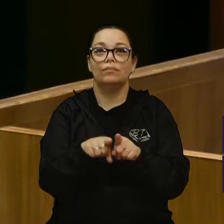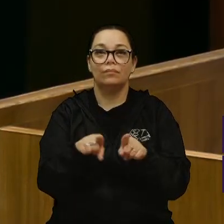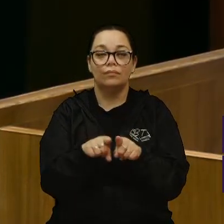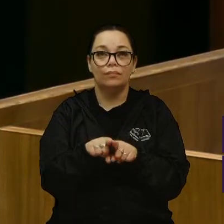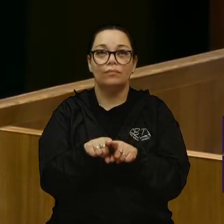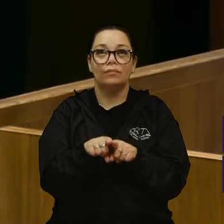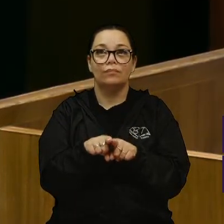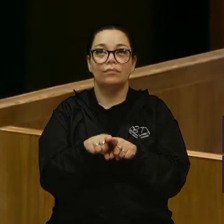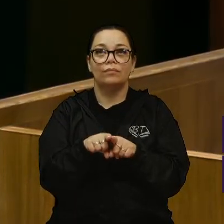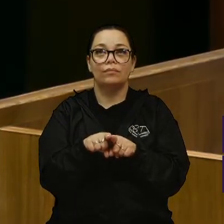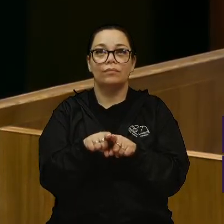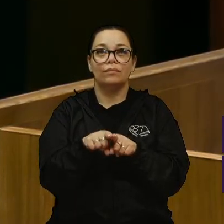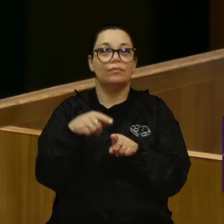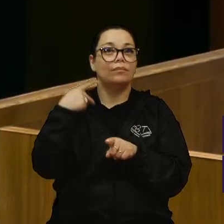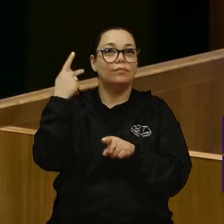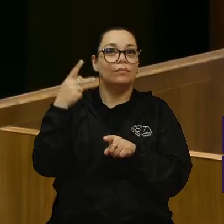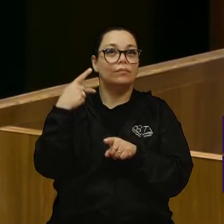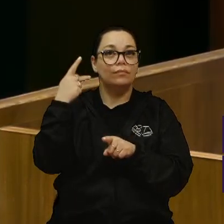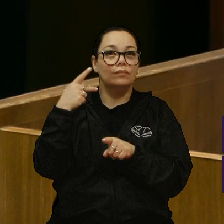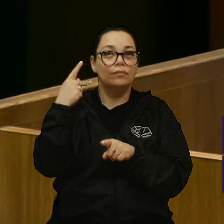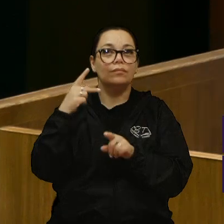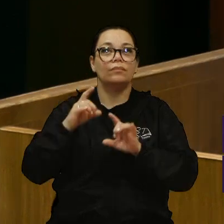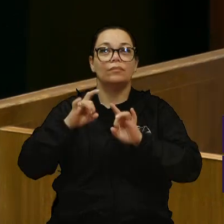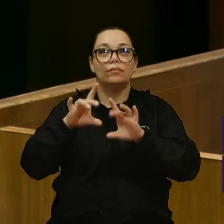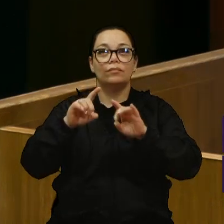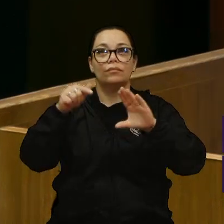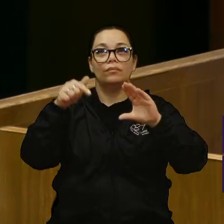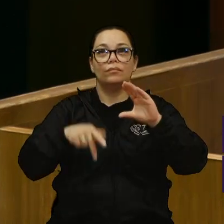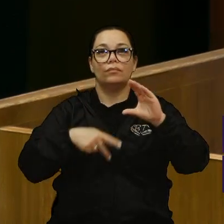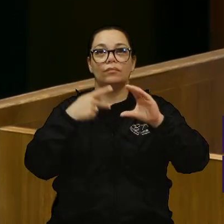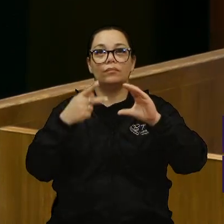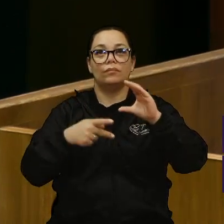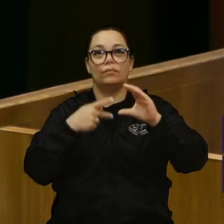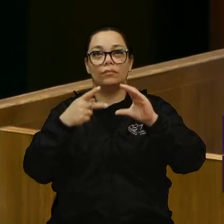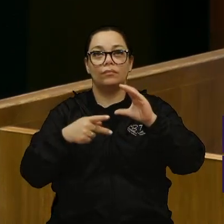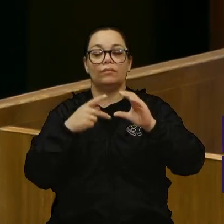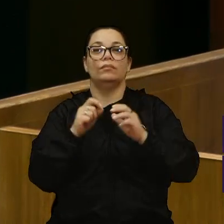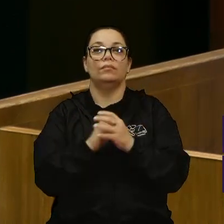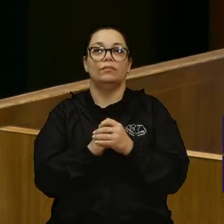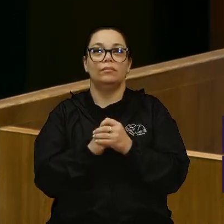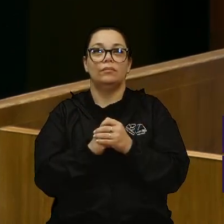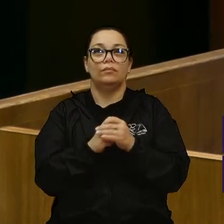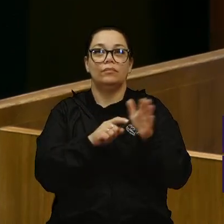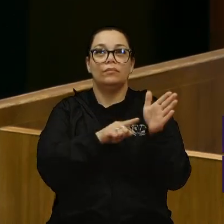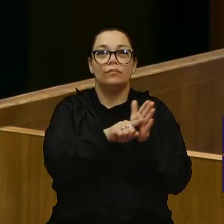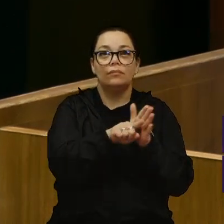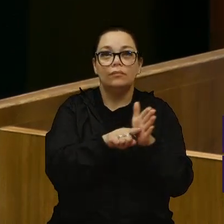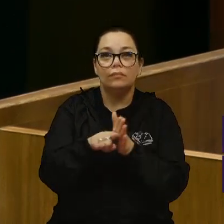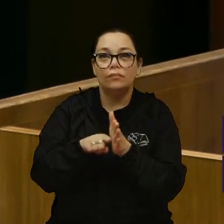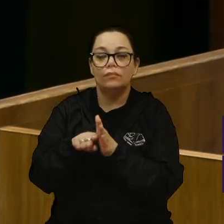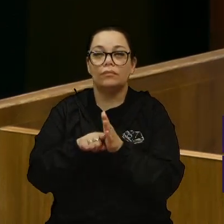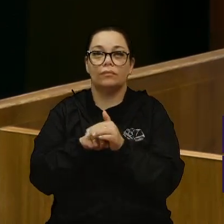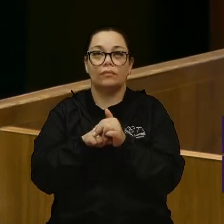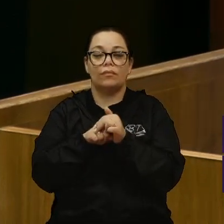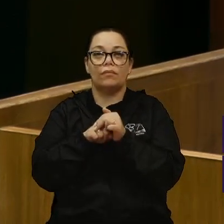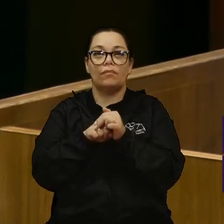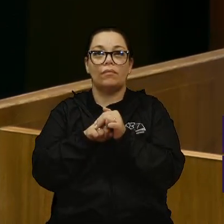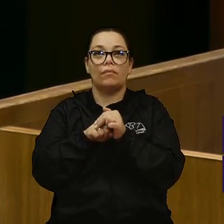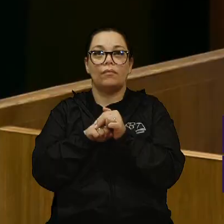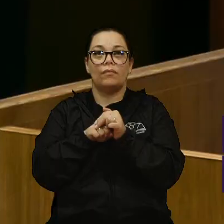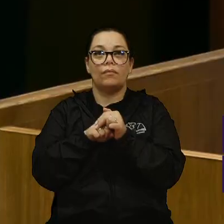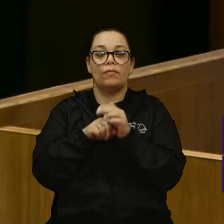chamado para o poder público, especialmente a essa casa, para que as pesquisas,